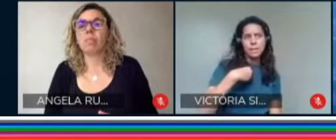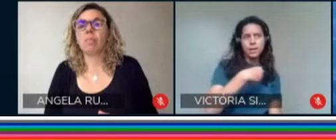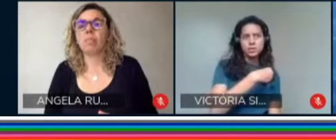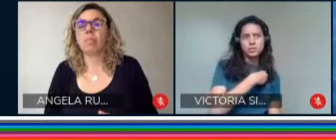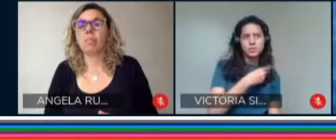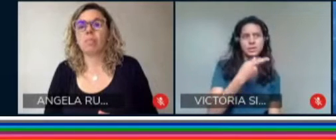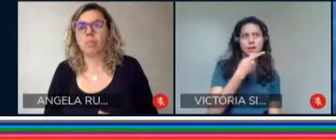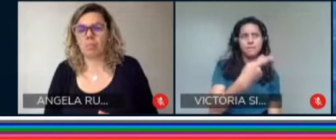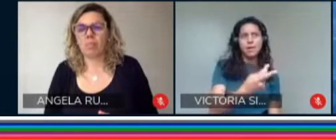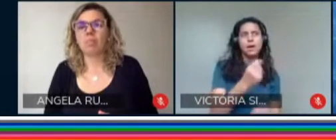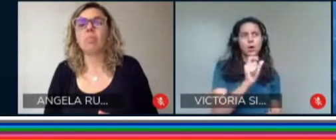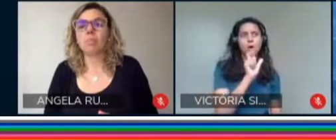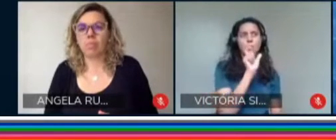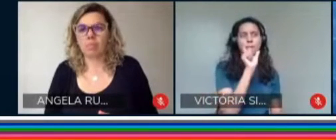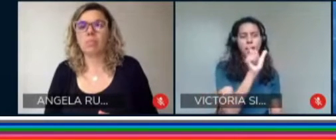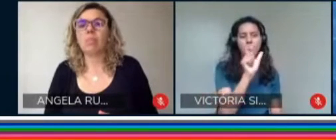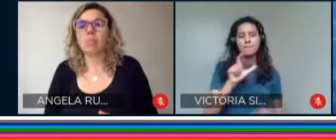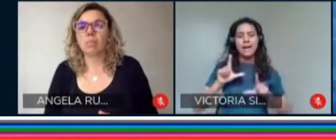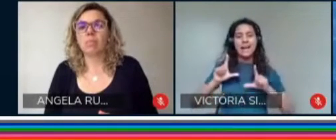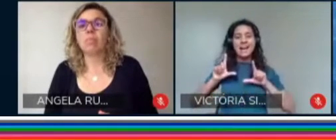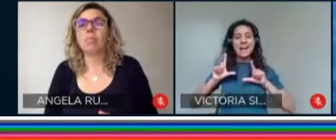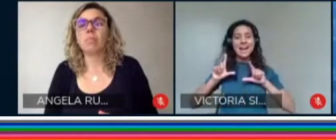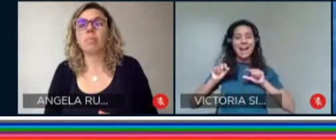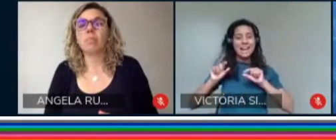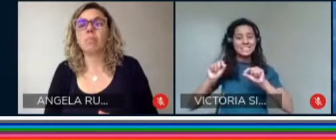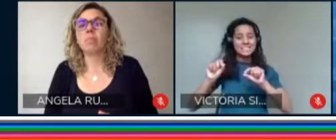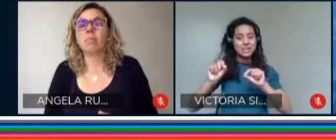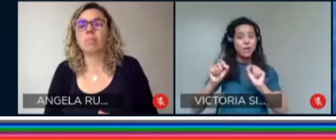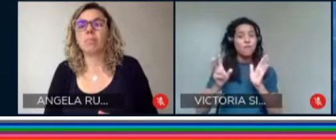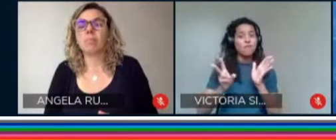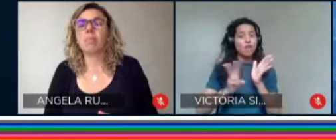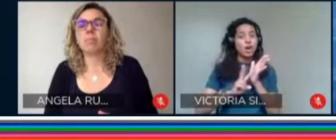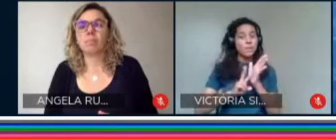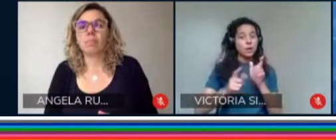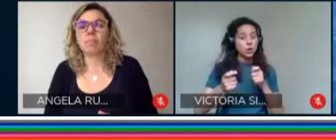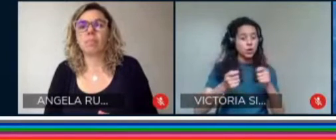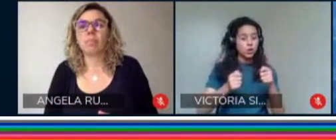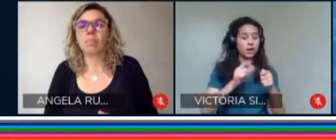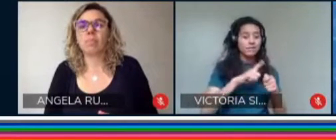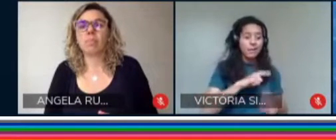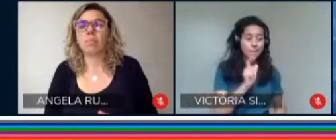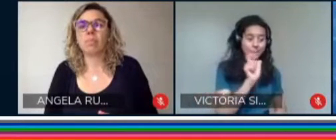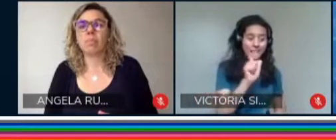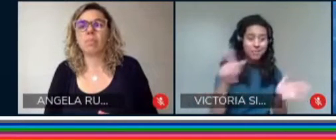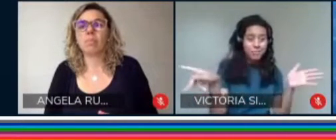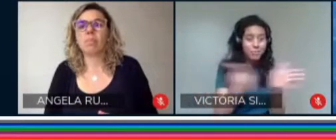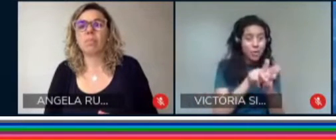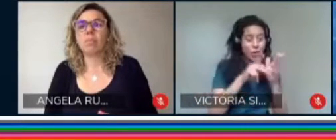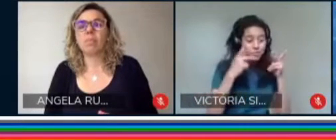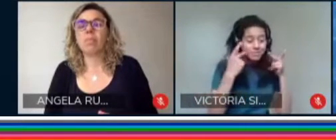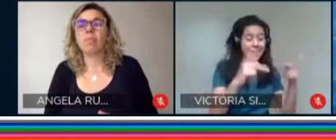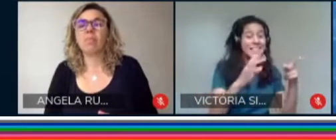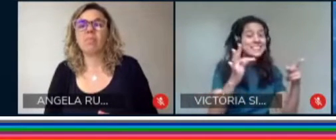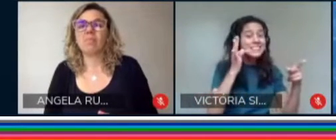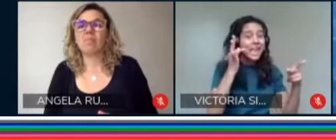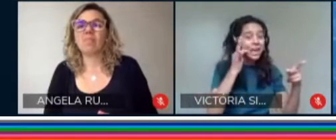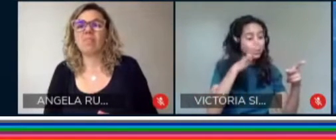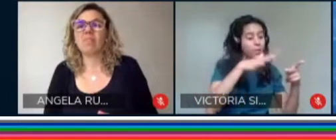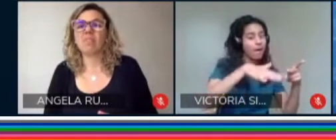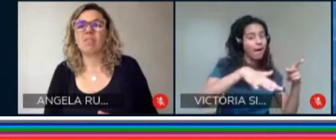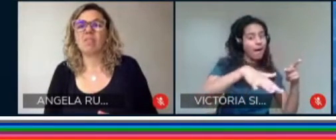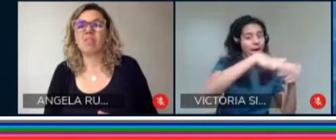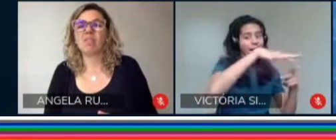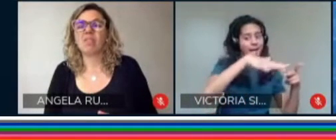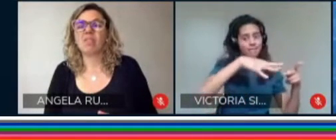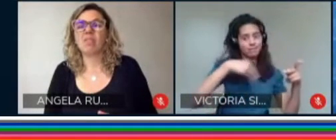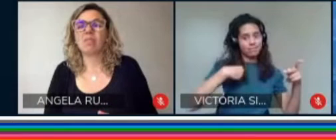é carcinoma. Isso deve estar em um vocabulário controlado, para indicar qual é o léxico específico daquela área, né? Então, cada